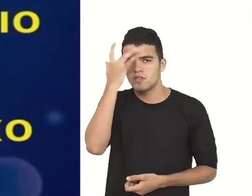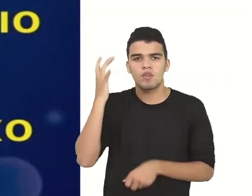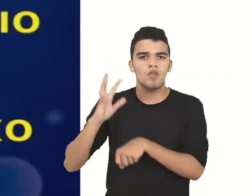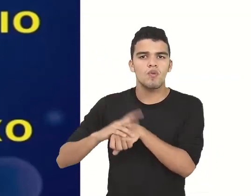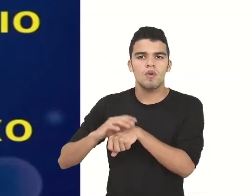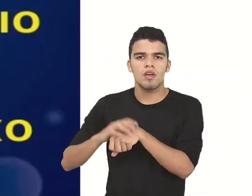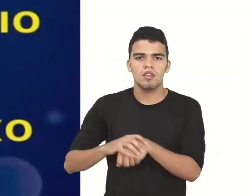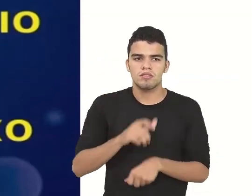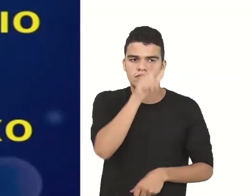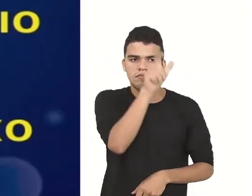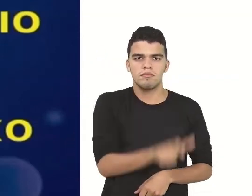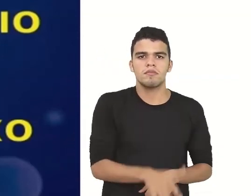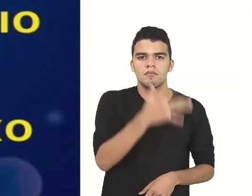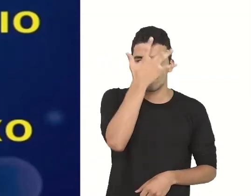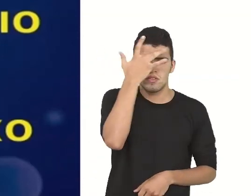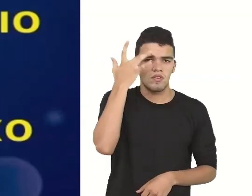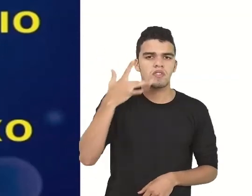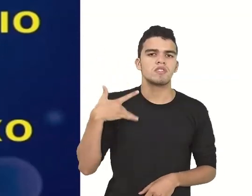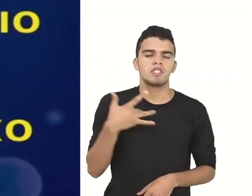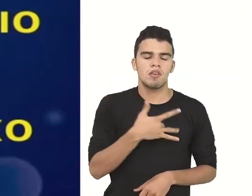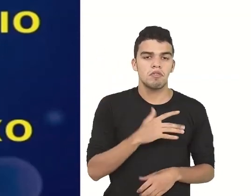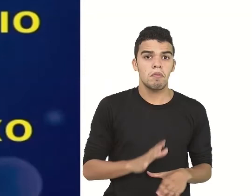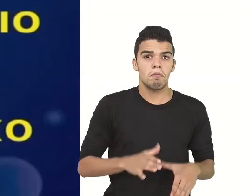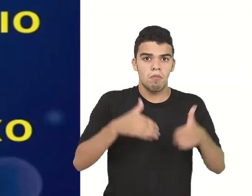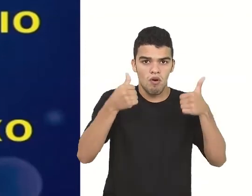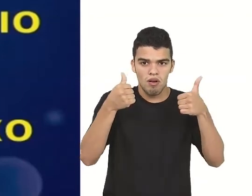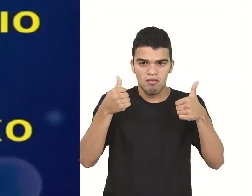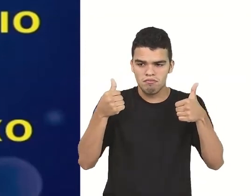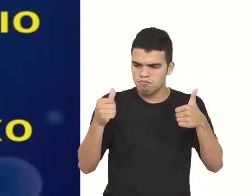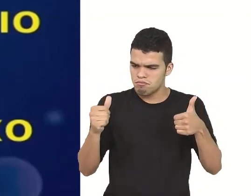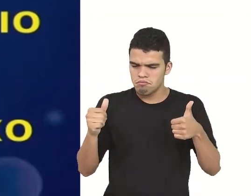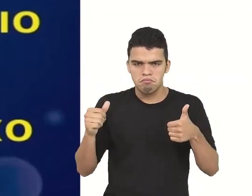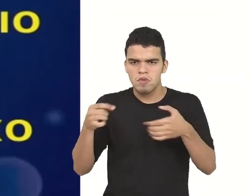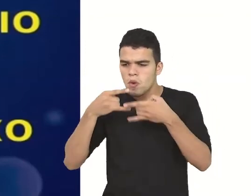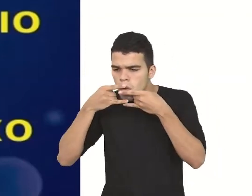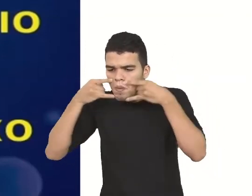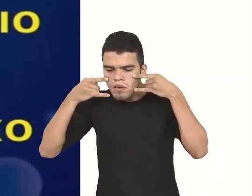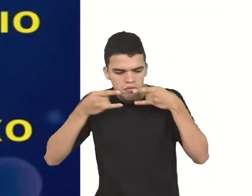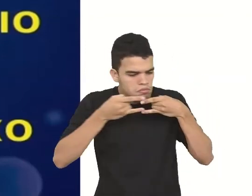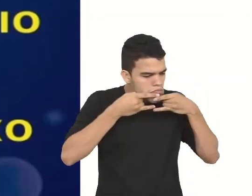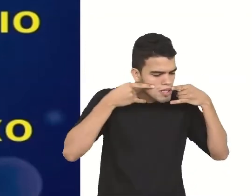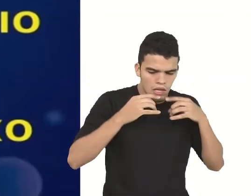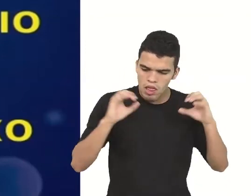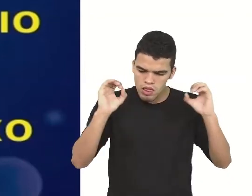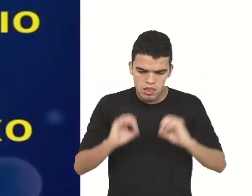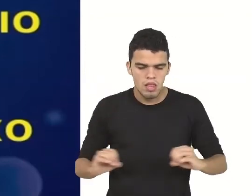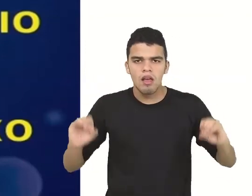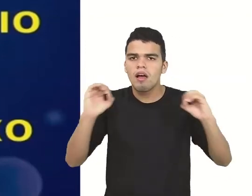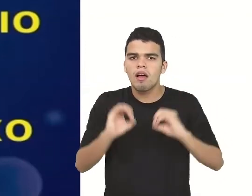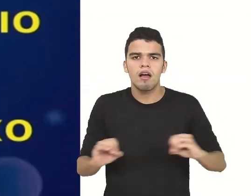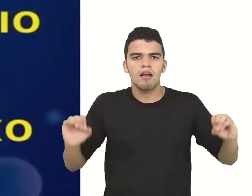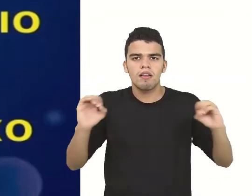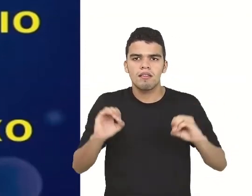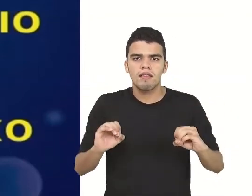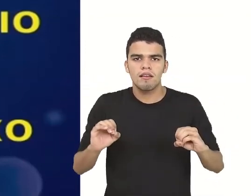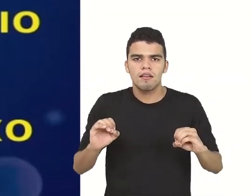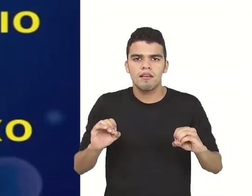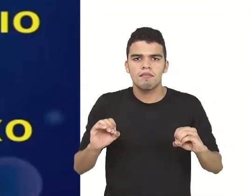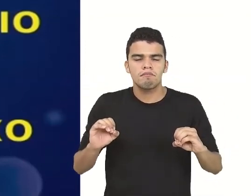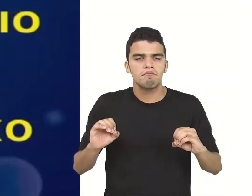nenhuma delas duas utiliza máscara, o que acontece? O risco dessa doença se espalhar, ele é muito